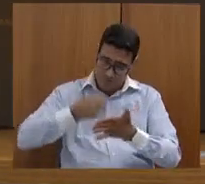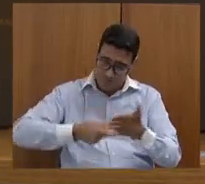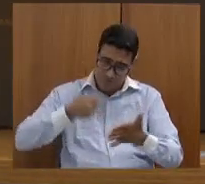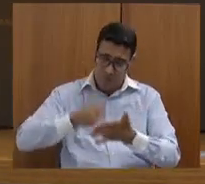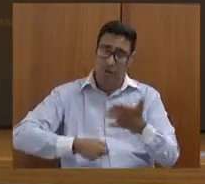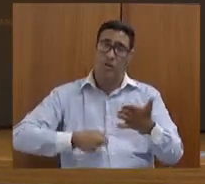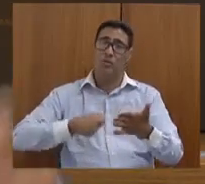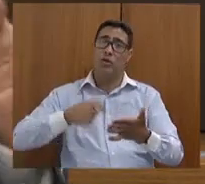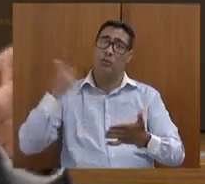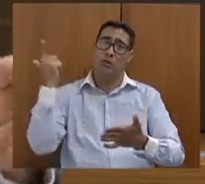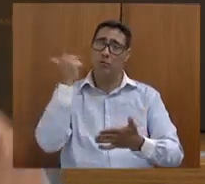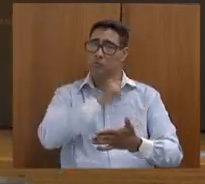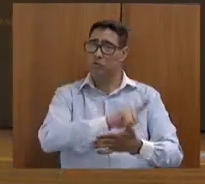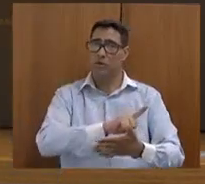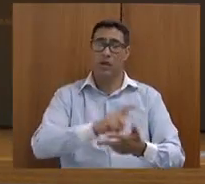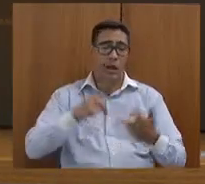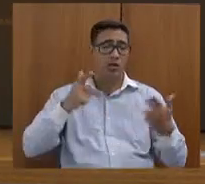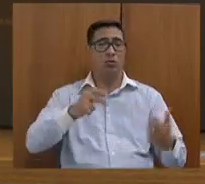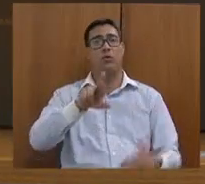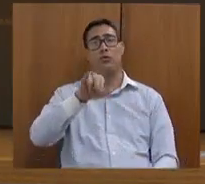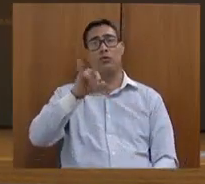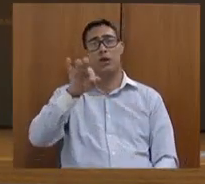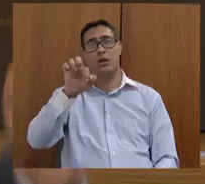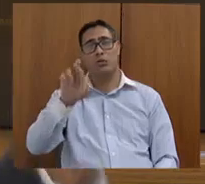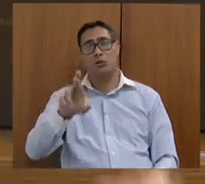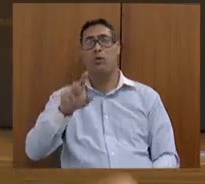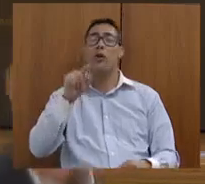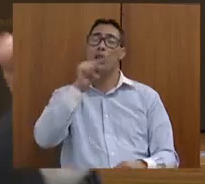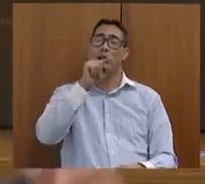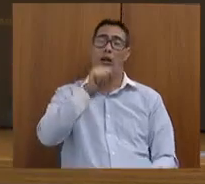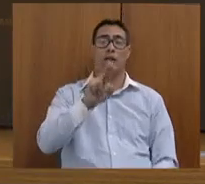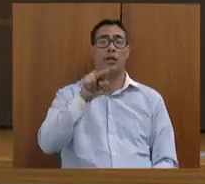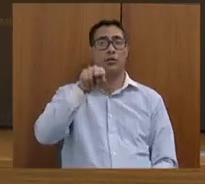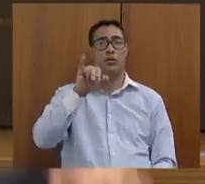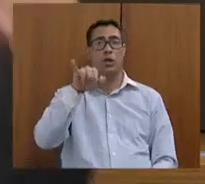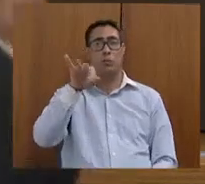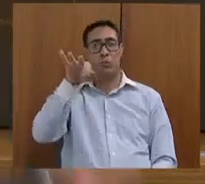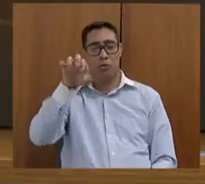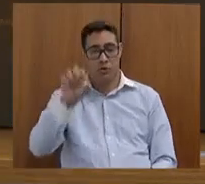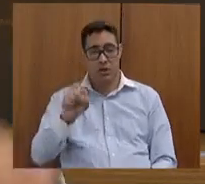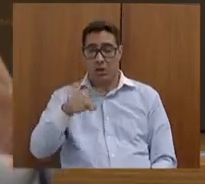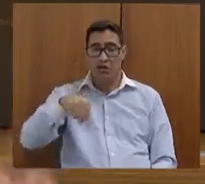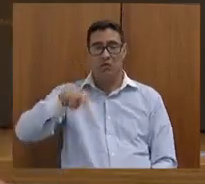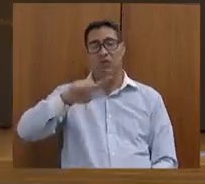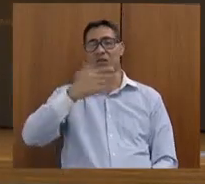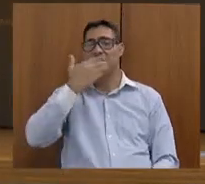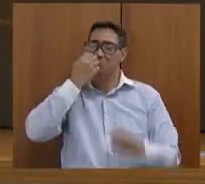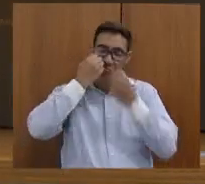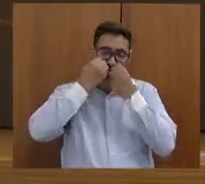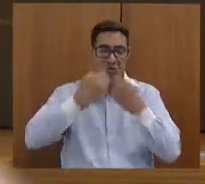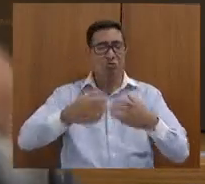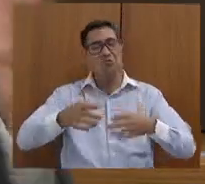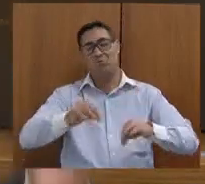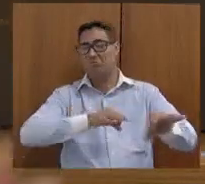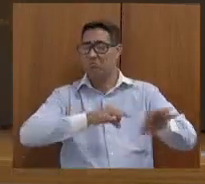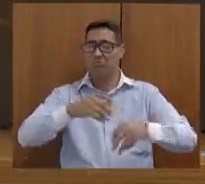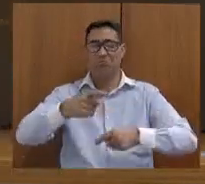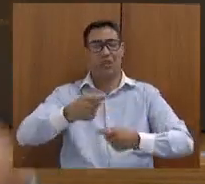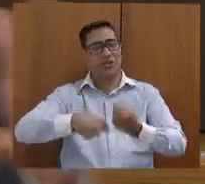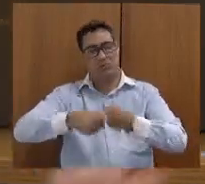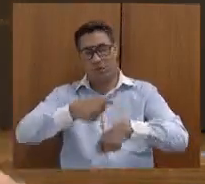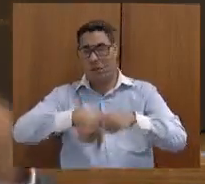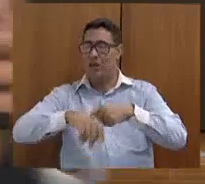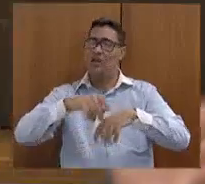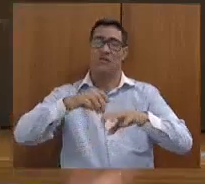vencer a vida assim como o reitor da unimontes vocês estão dando um show de administração com a sua